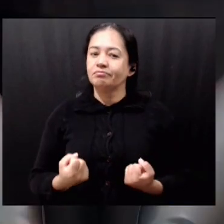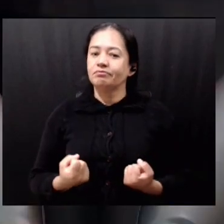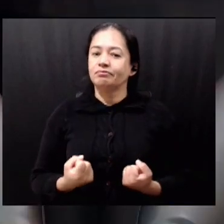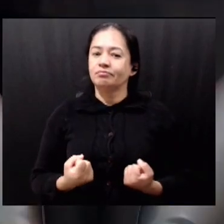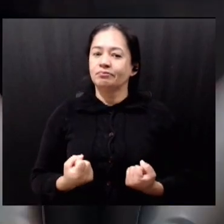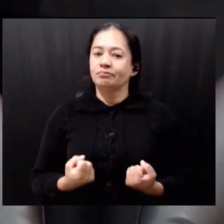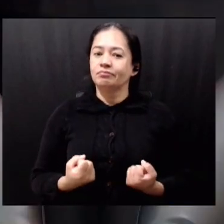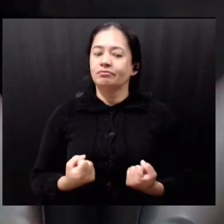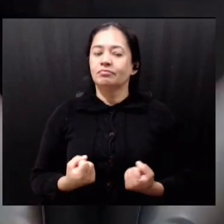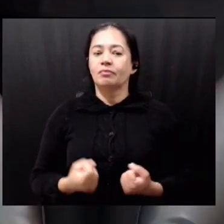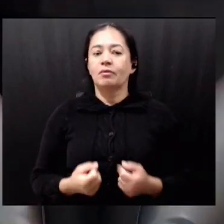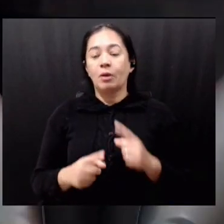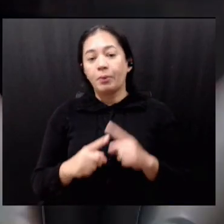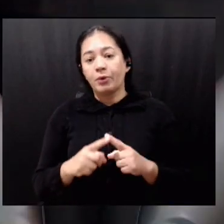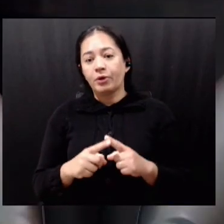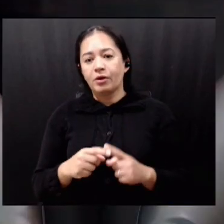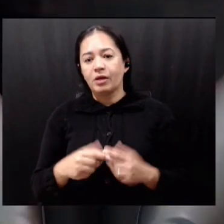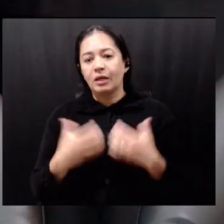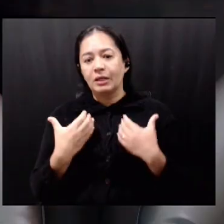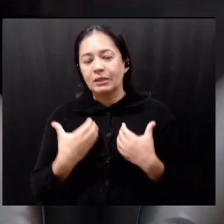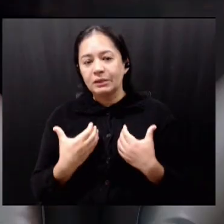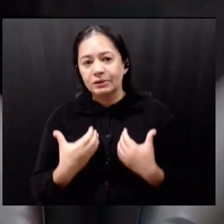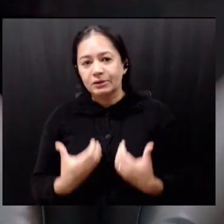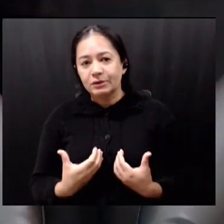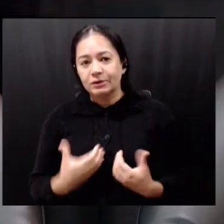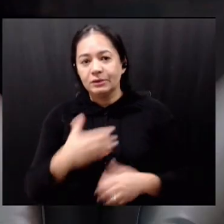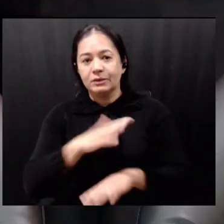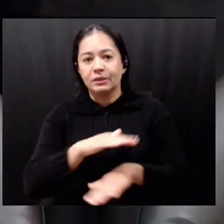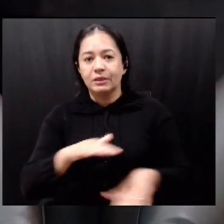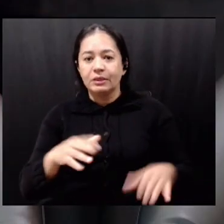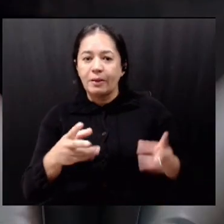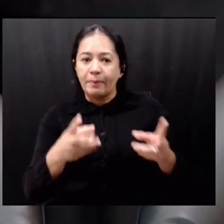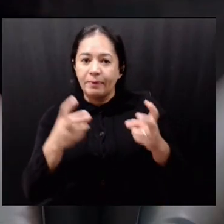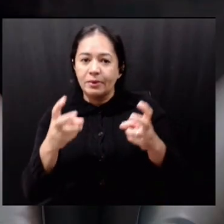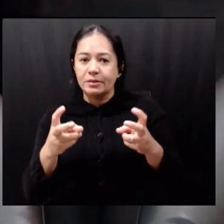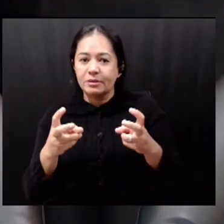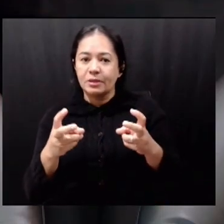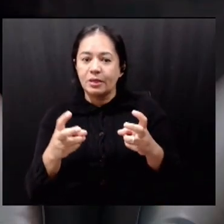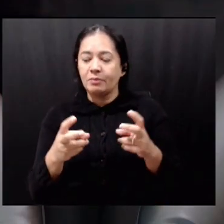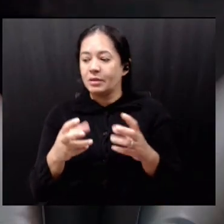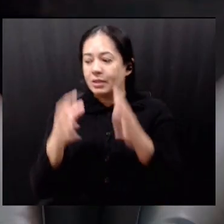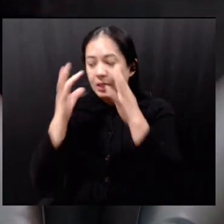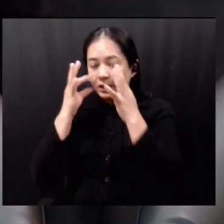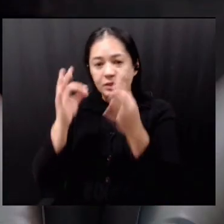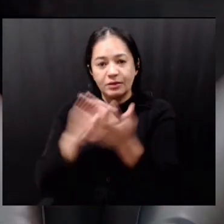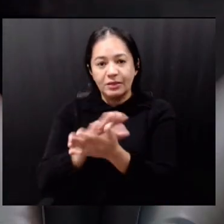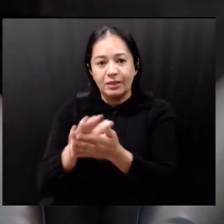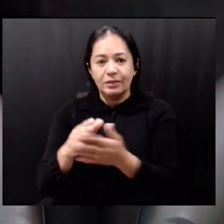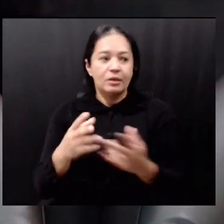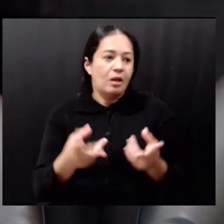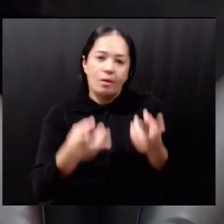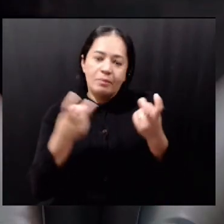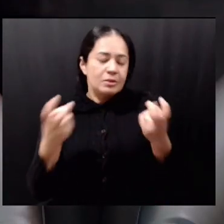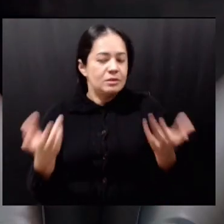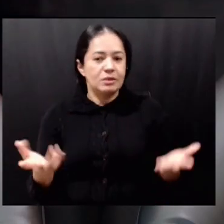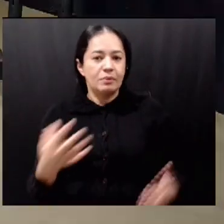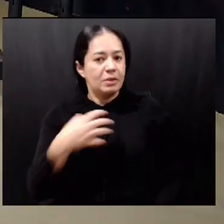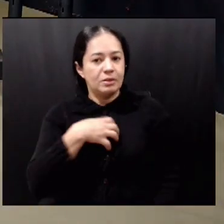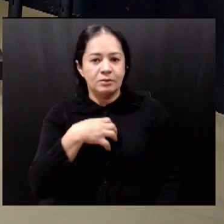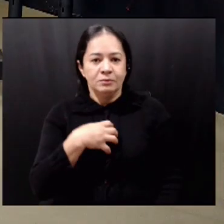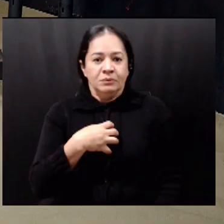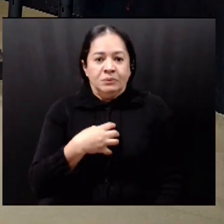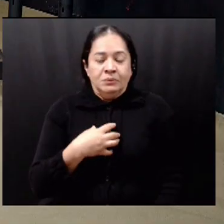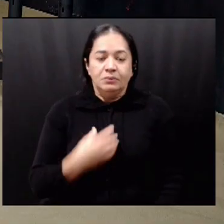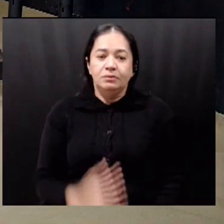Porque vai cansando. A criança, ela vai percebendo quando ela não tá recebendo atenção. Ela percebe quando ela vai buscando, né? E o que acontece